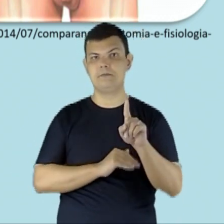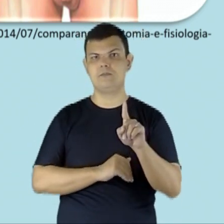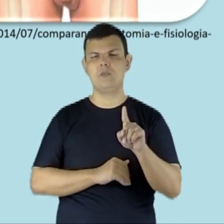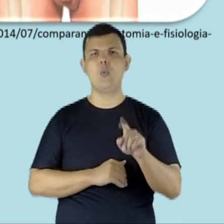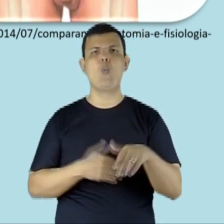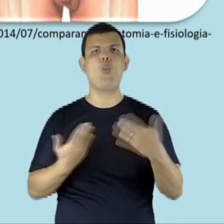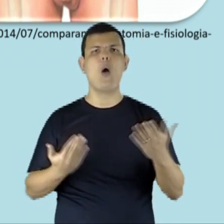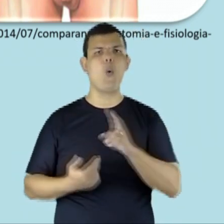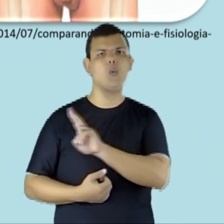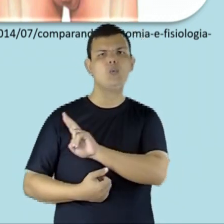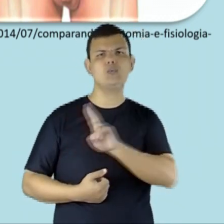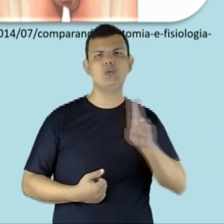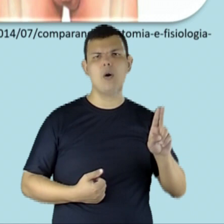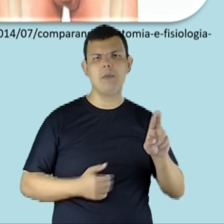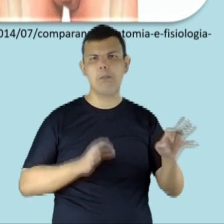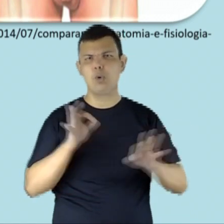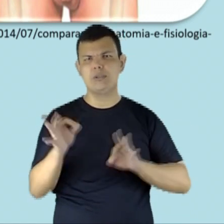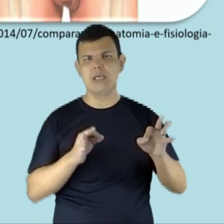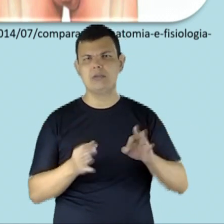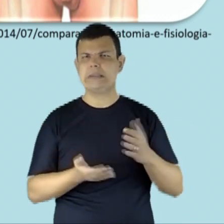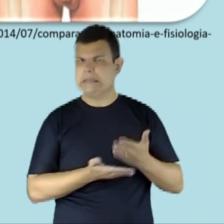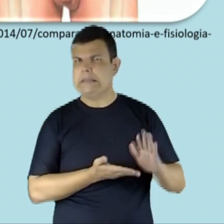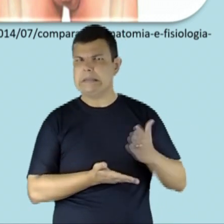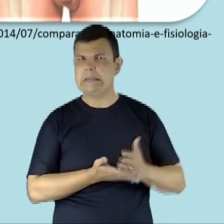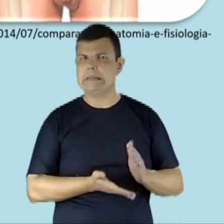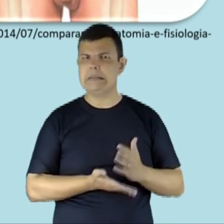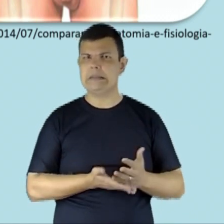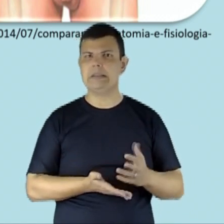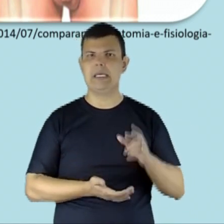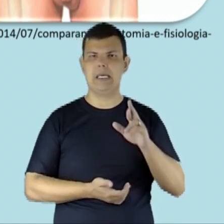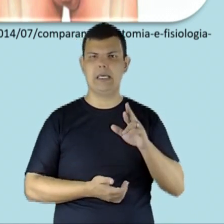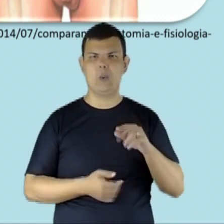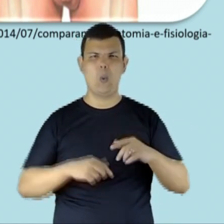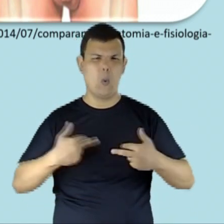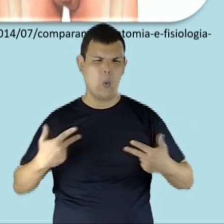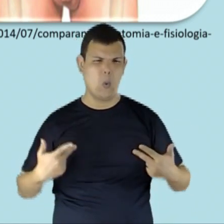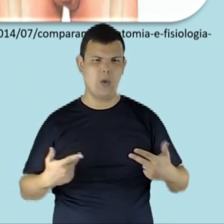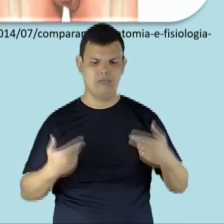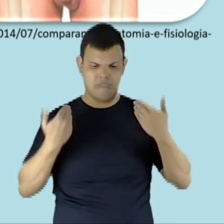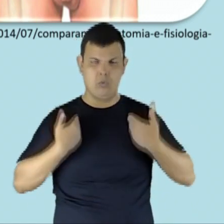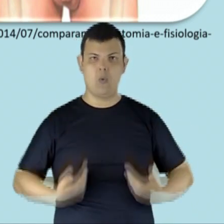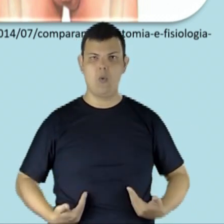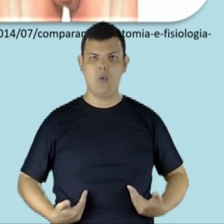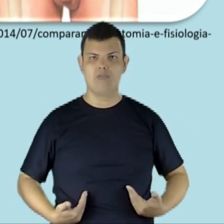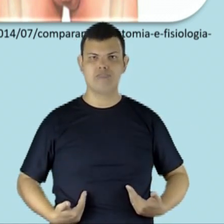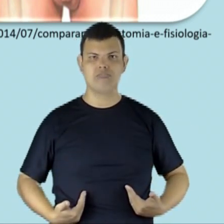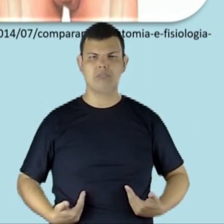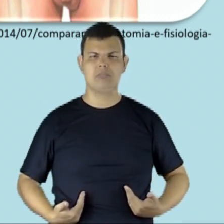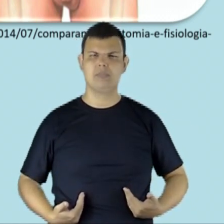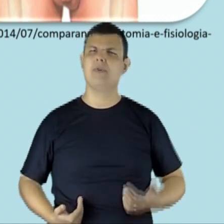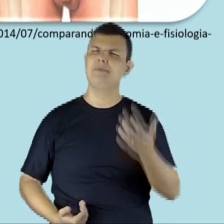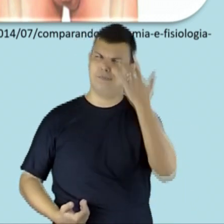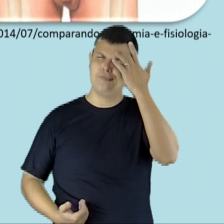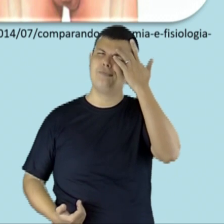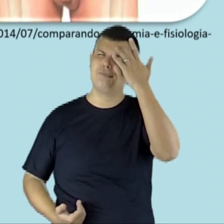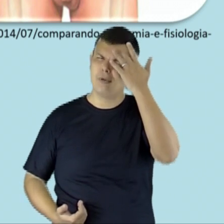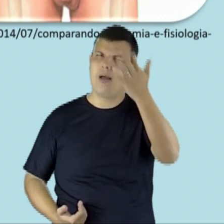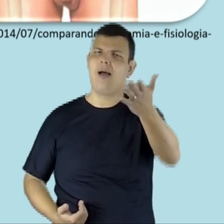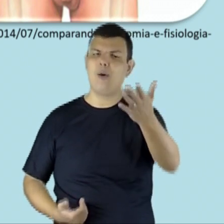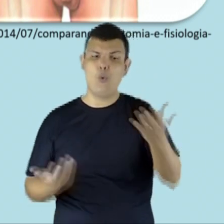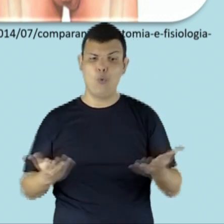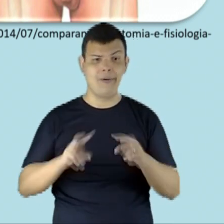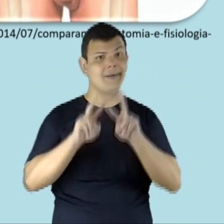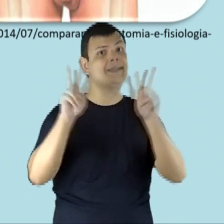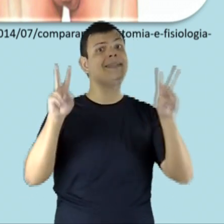qual o nome do processo de eliminação de resíduos do corpo humano? Olha aí, bem fácil esse é o assunto da aula